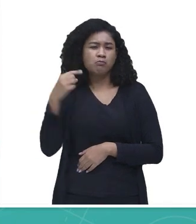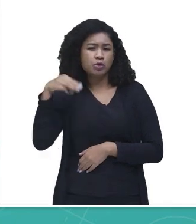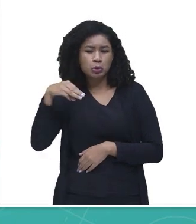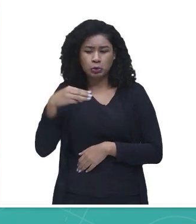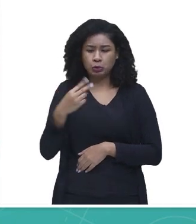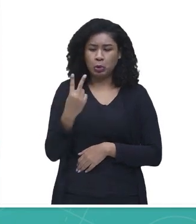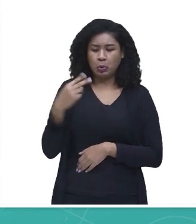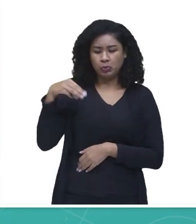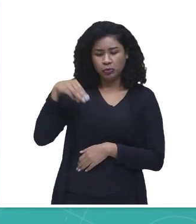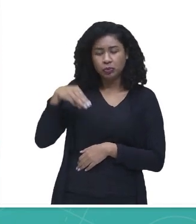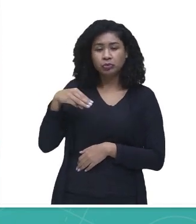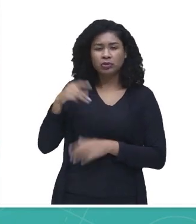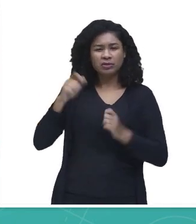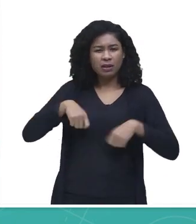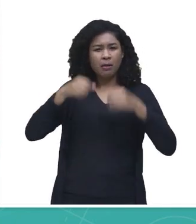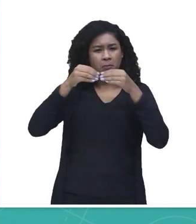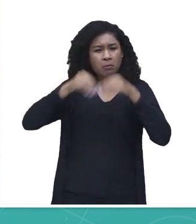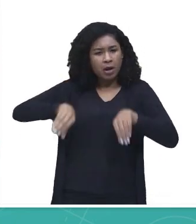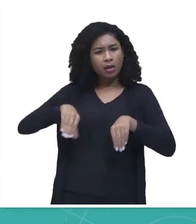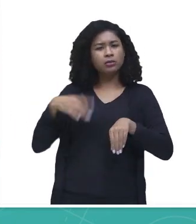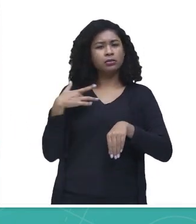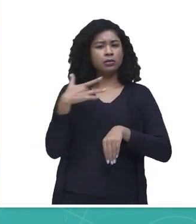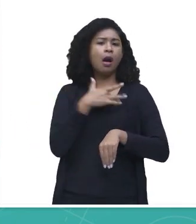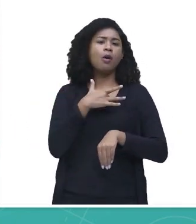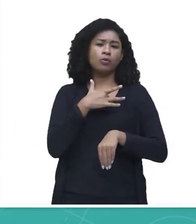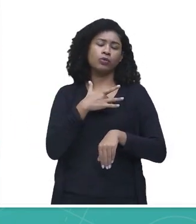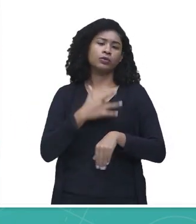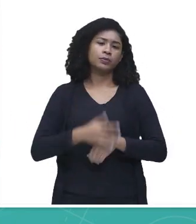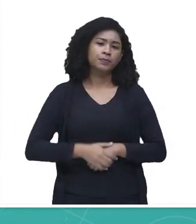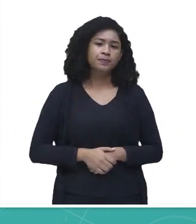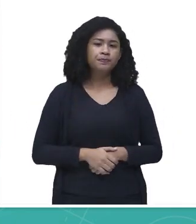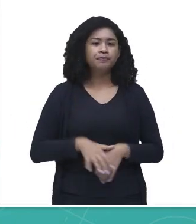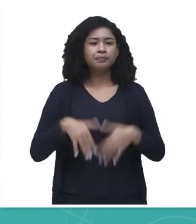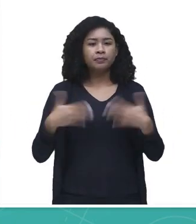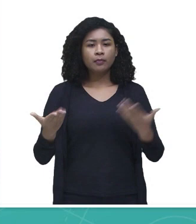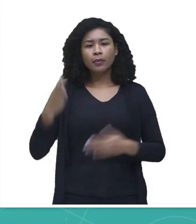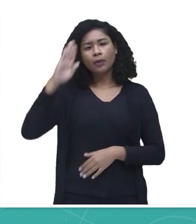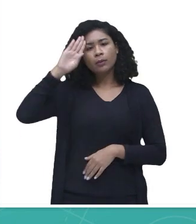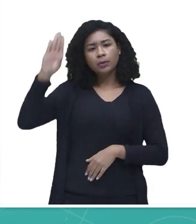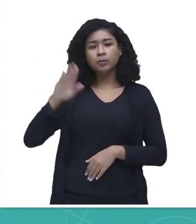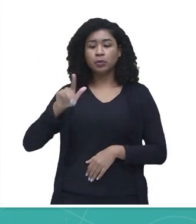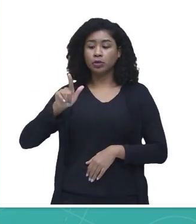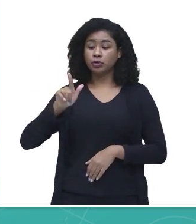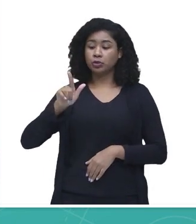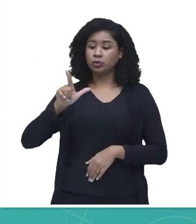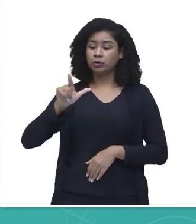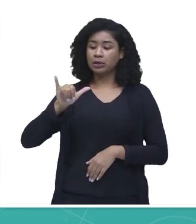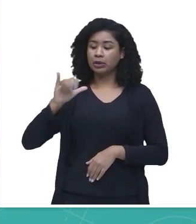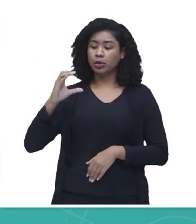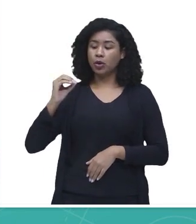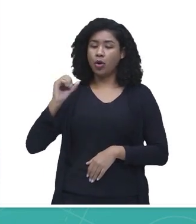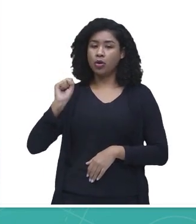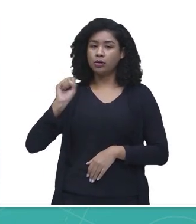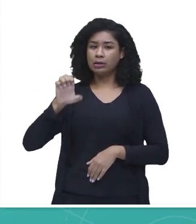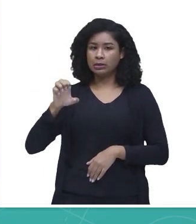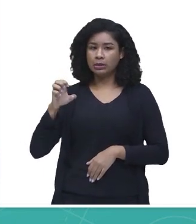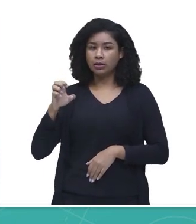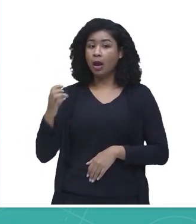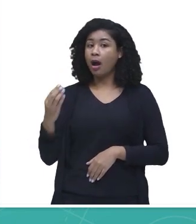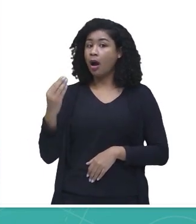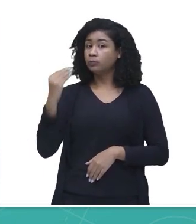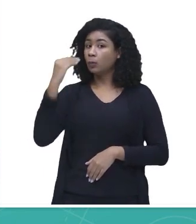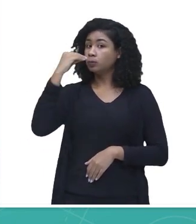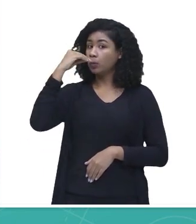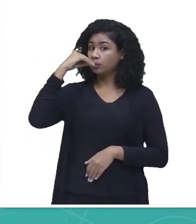fundamental, juntamente com a glicose, que é obtida pela alimentação, para gerar a energia para ter